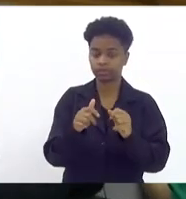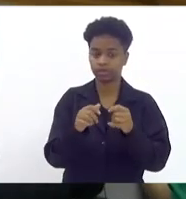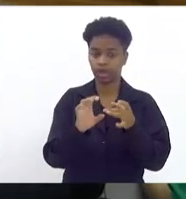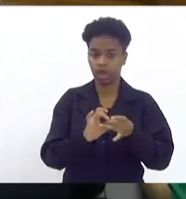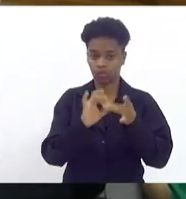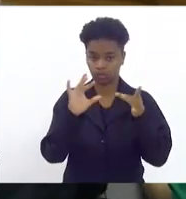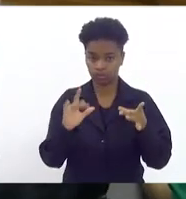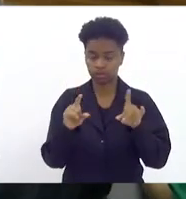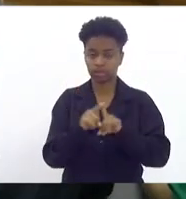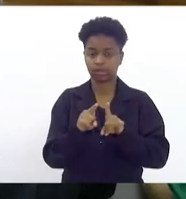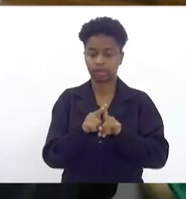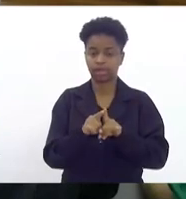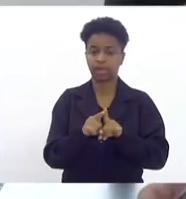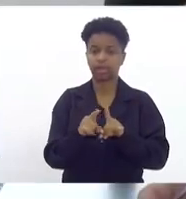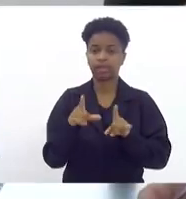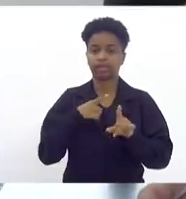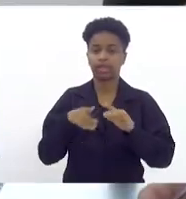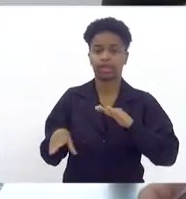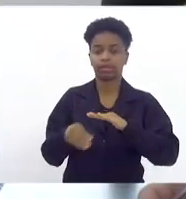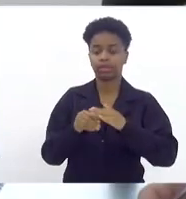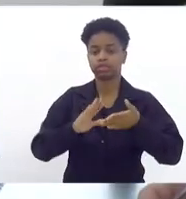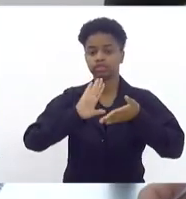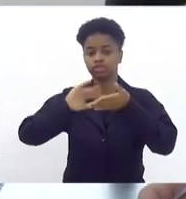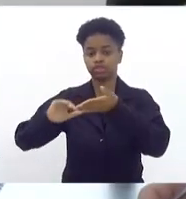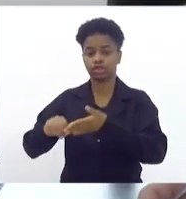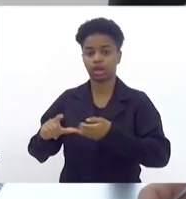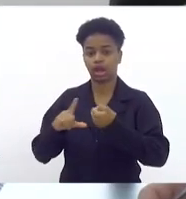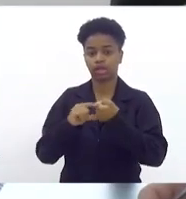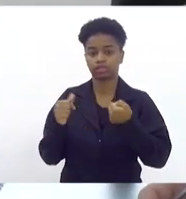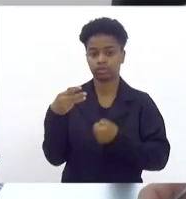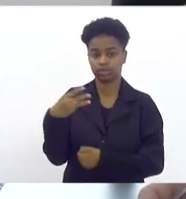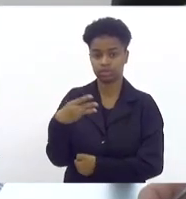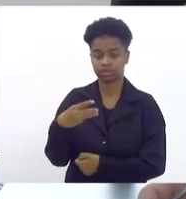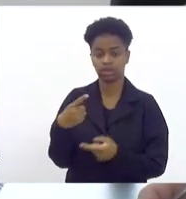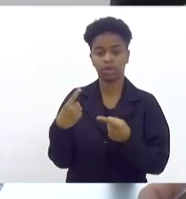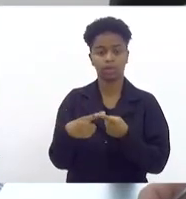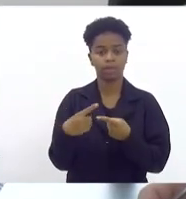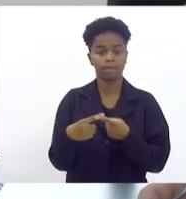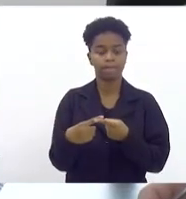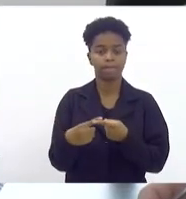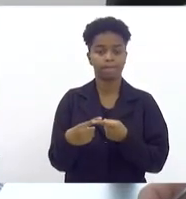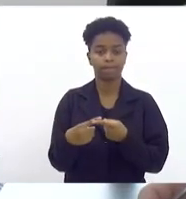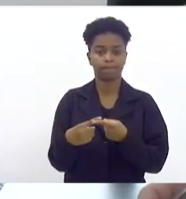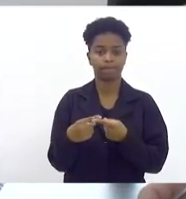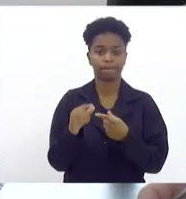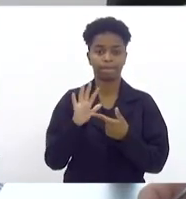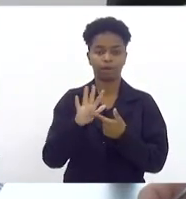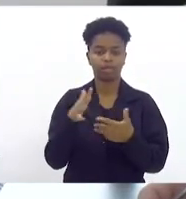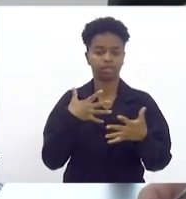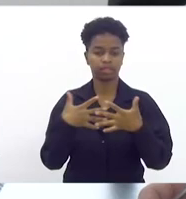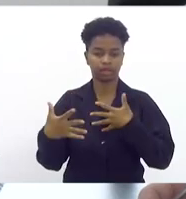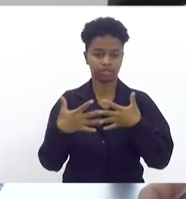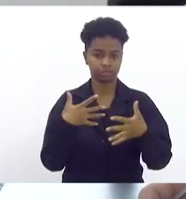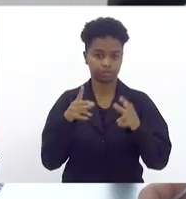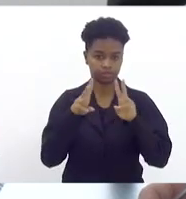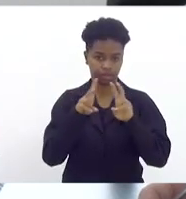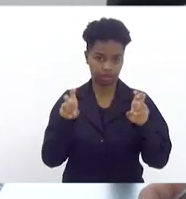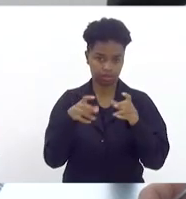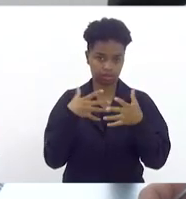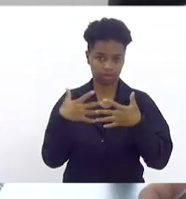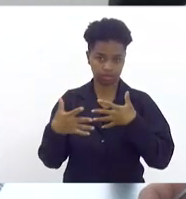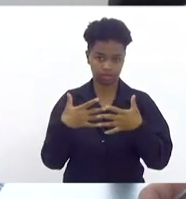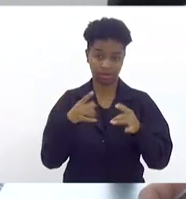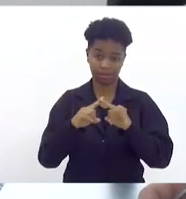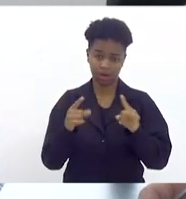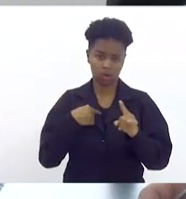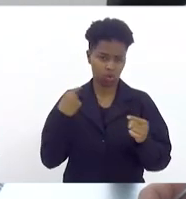emenda supressiva do artigo 3º, que ele trata aqui de transparência, e eu não